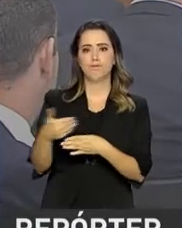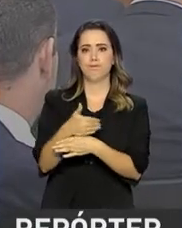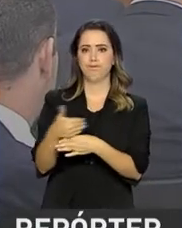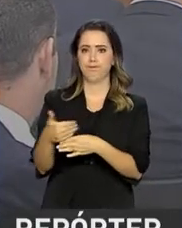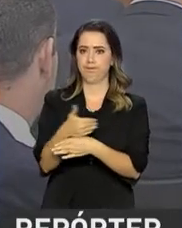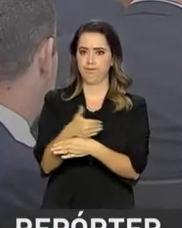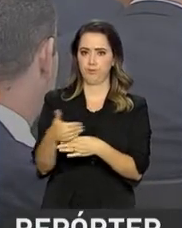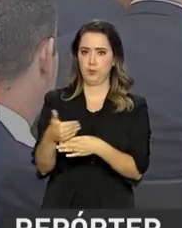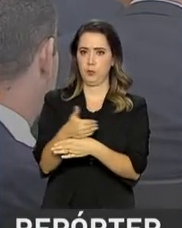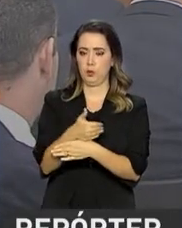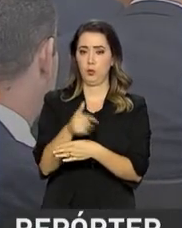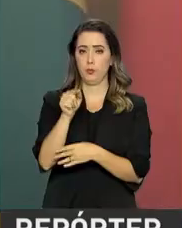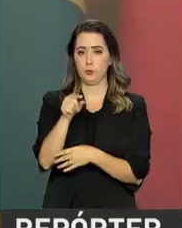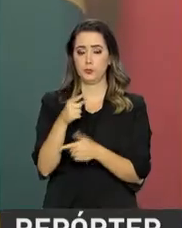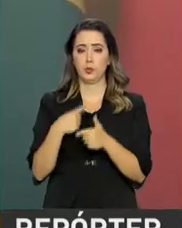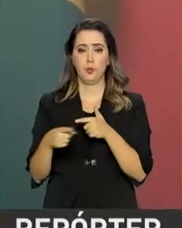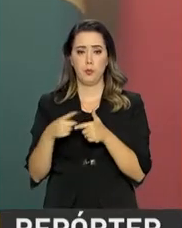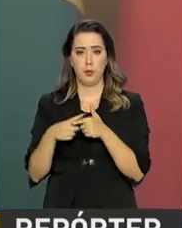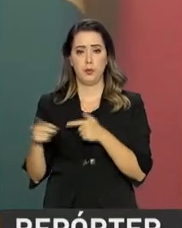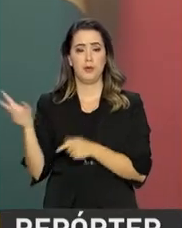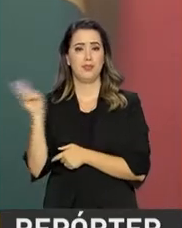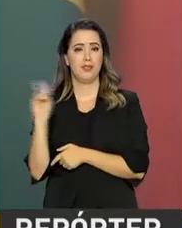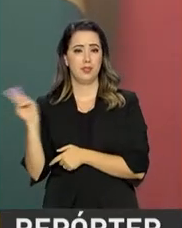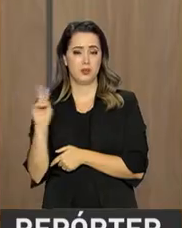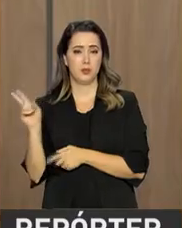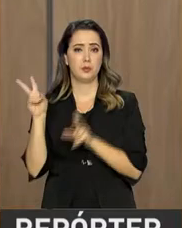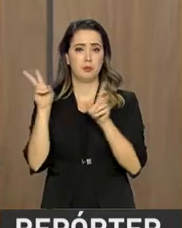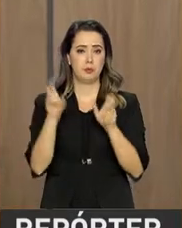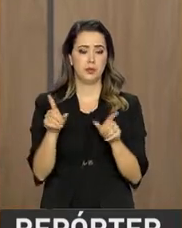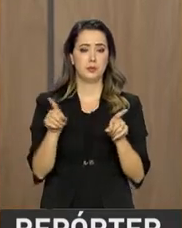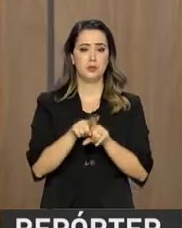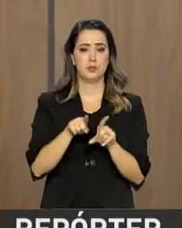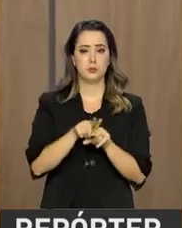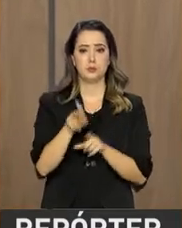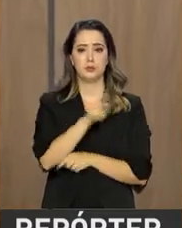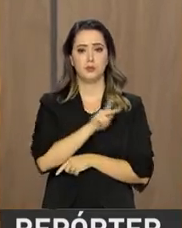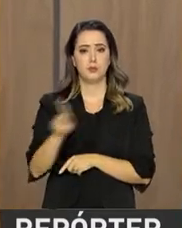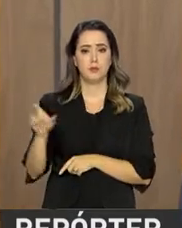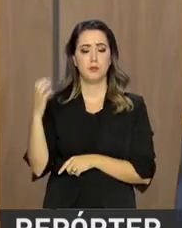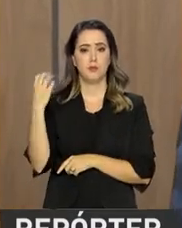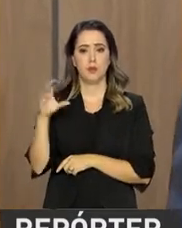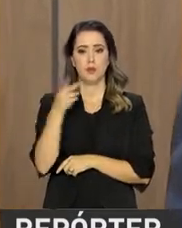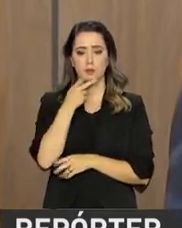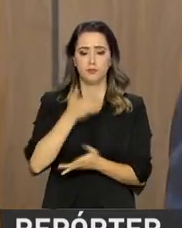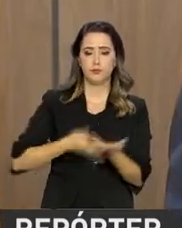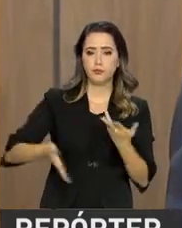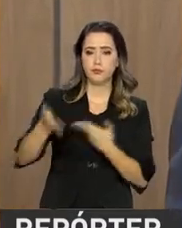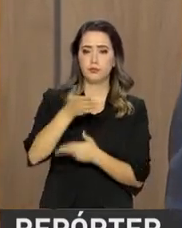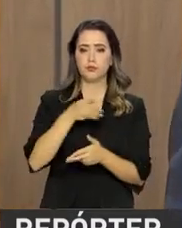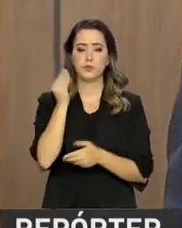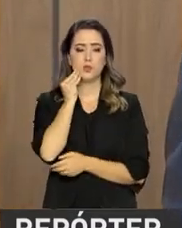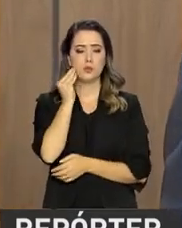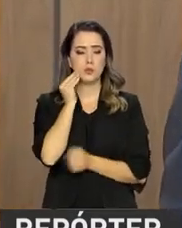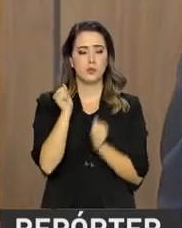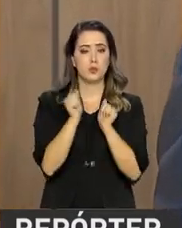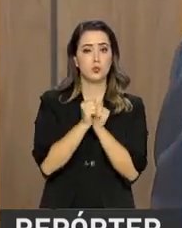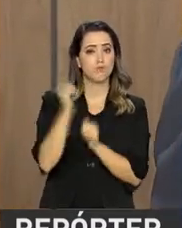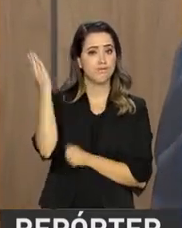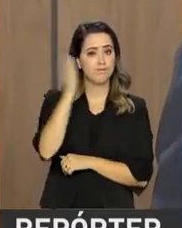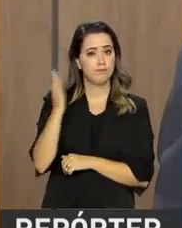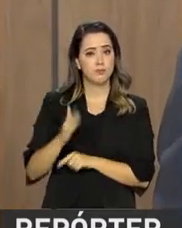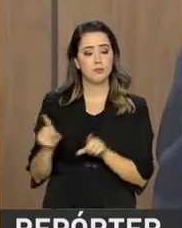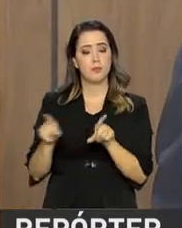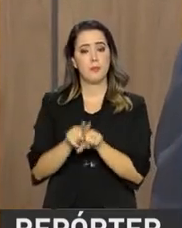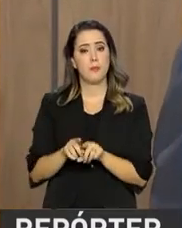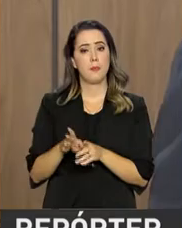econômica que afeta a Venezuela foi outro tema em pauta. O presidente colombiano disse estar trocando informações e experiências com o Brasil para